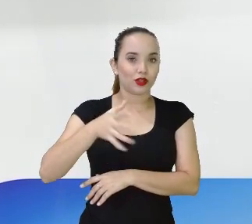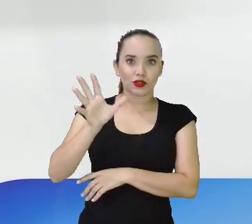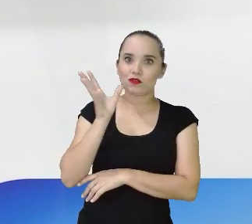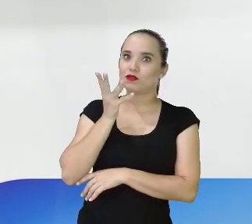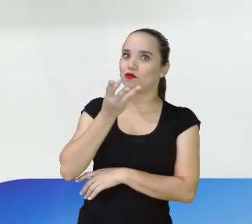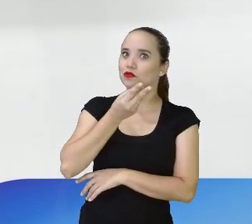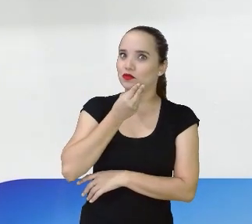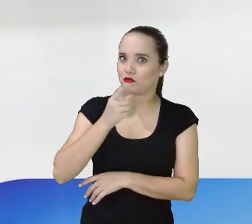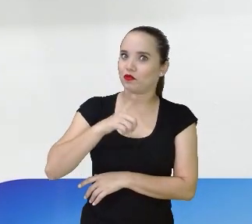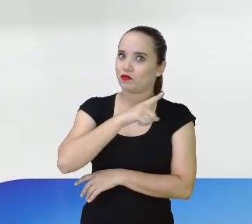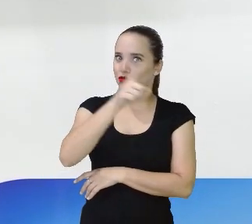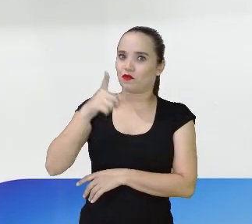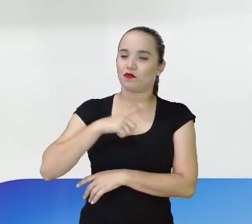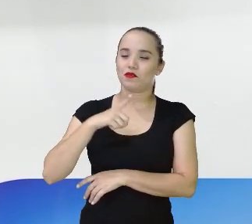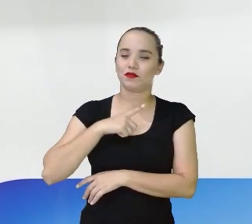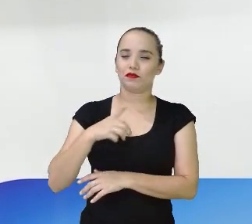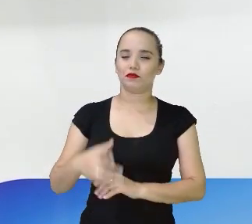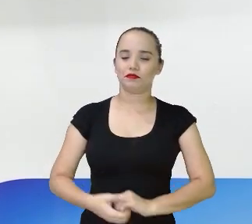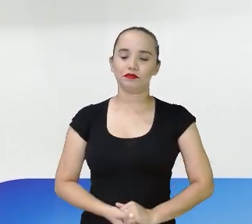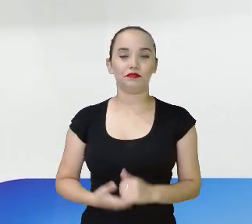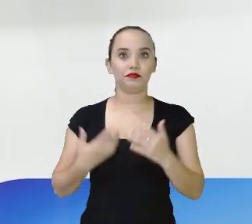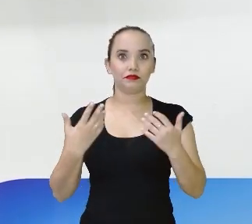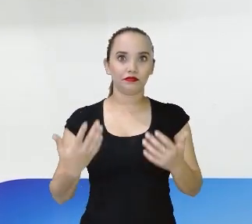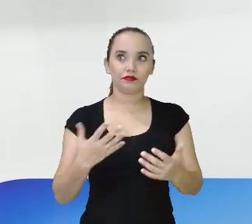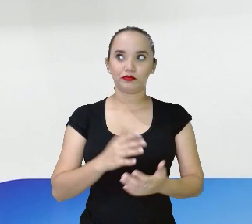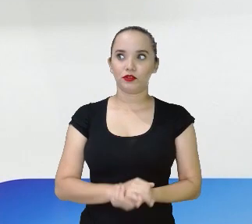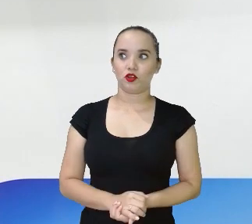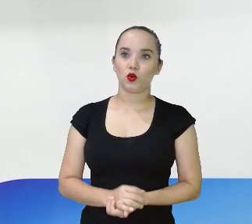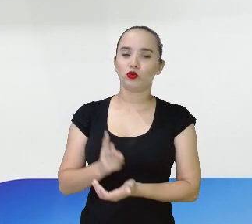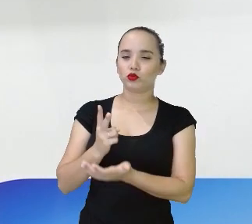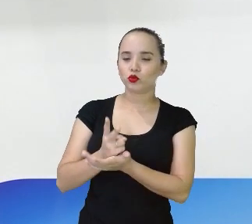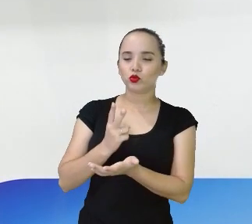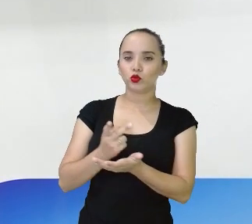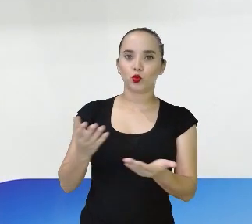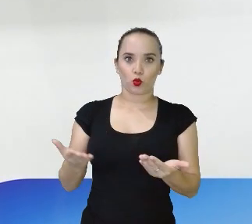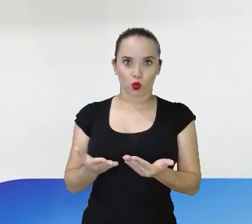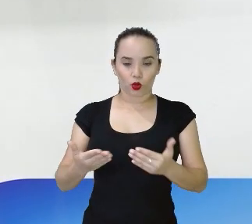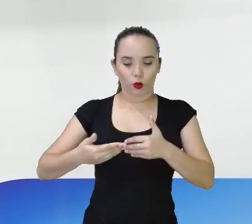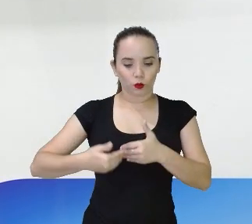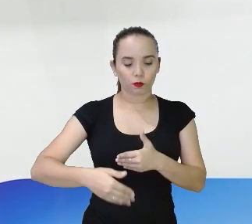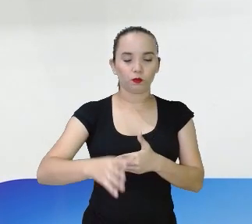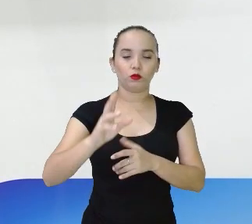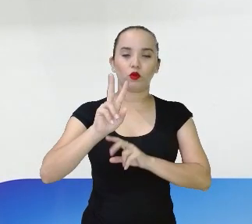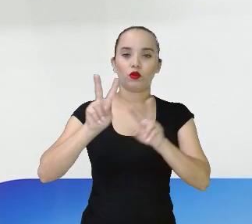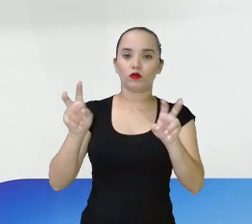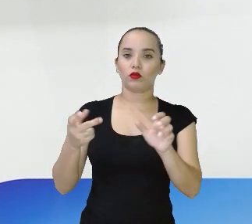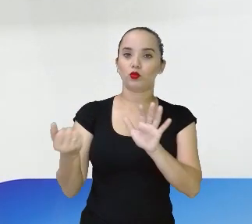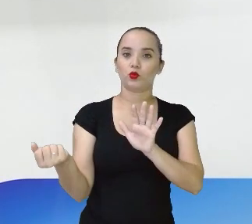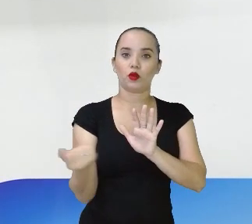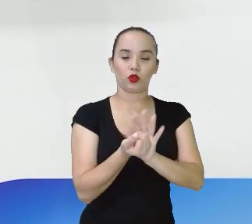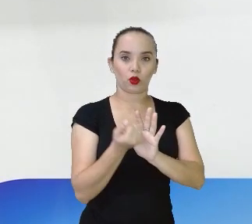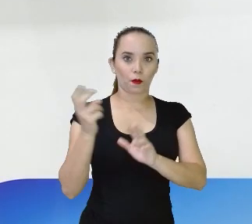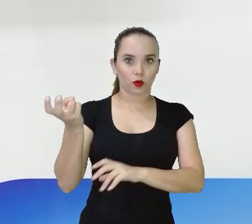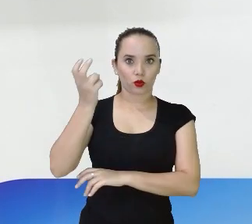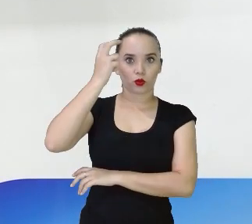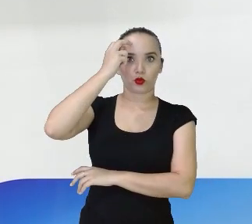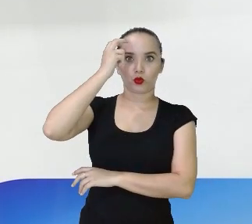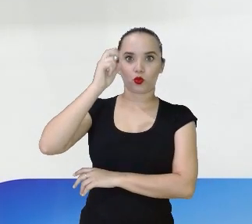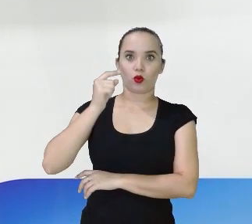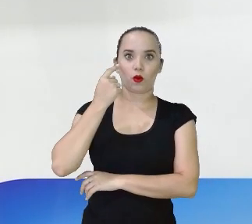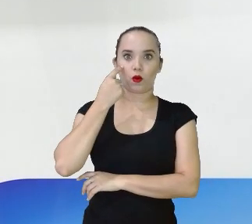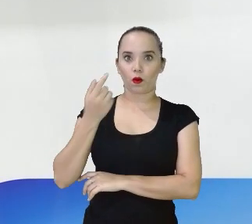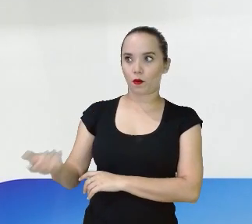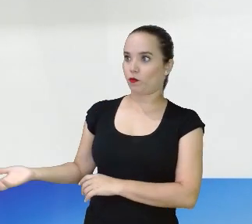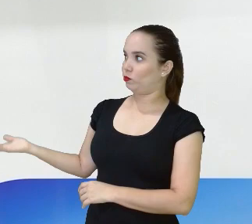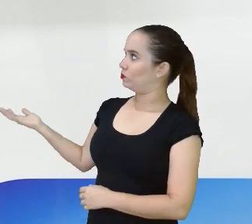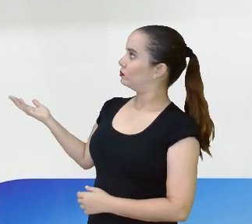vocês vão ter sobre o nosso estado. E aí a gente prossegue falando, né, sobre a questão do patrimônio cultural. Eu mostro para